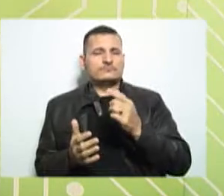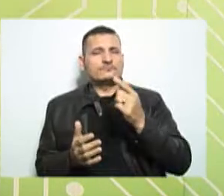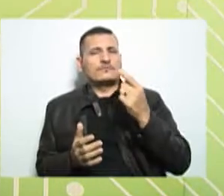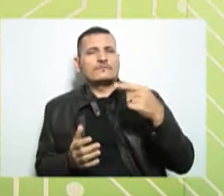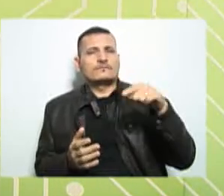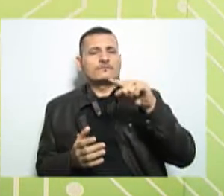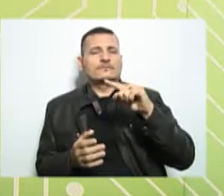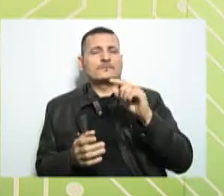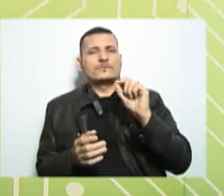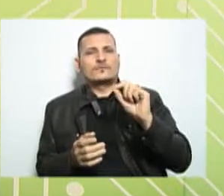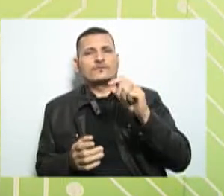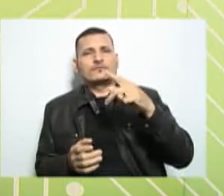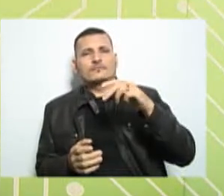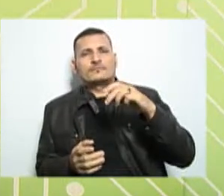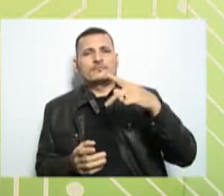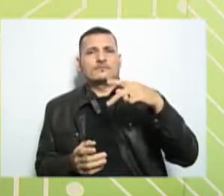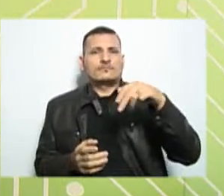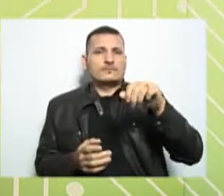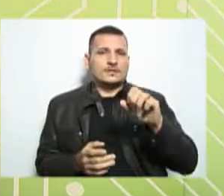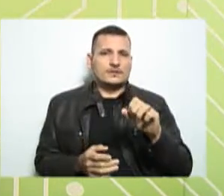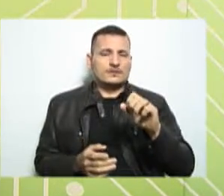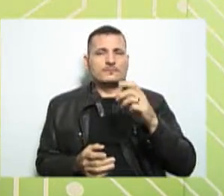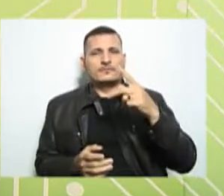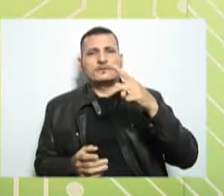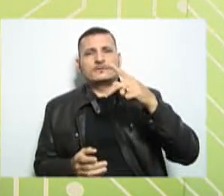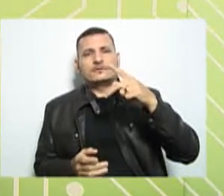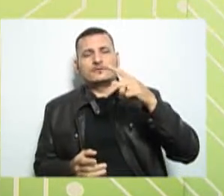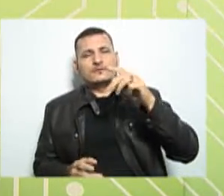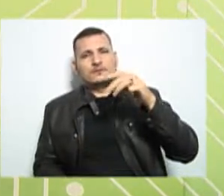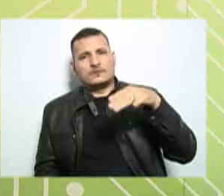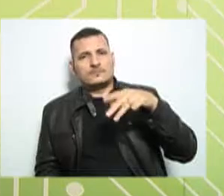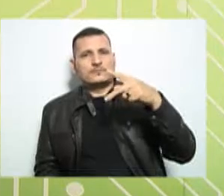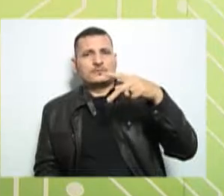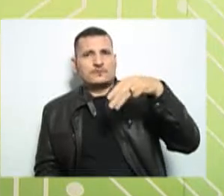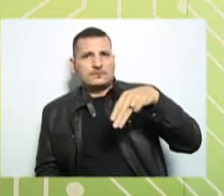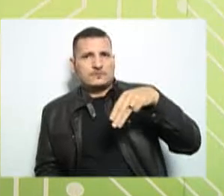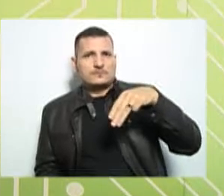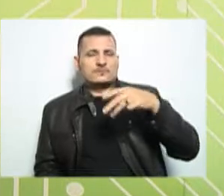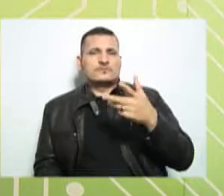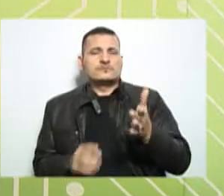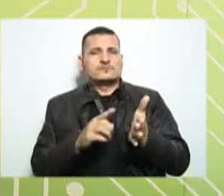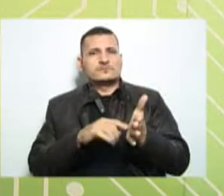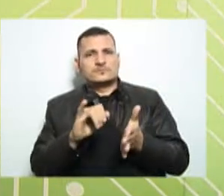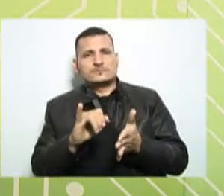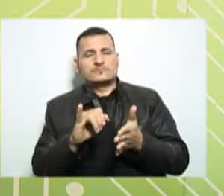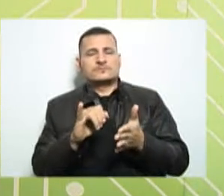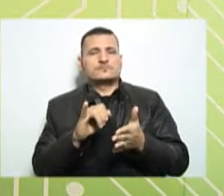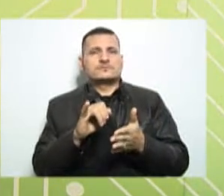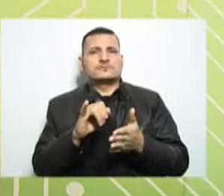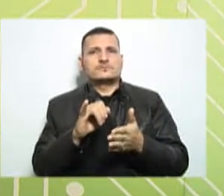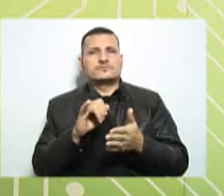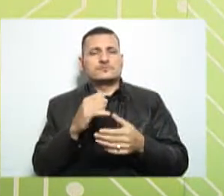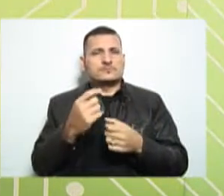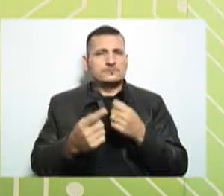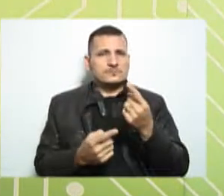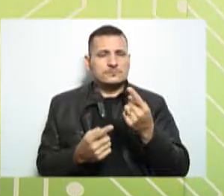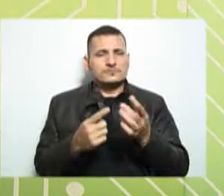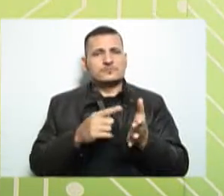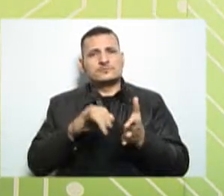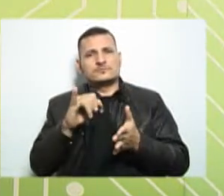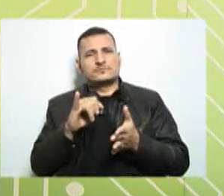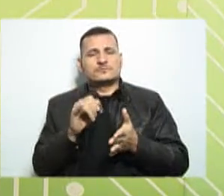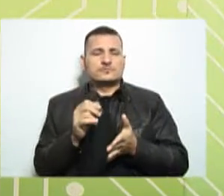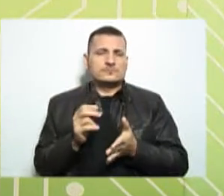colocarem o que é PEPS, UEPS, média ponderada, o que é inventário periódico e inventário permanente. Agora eu vou aqui para a questão